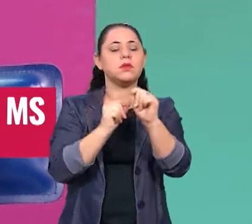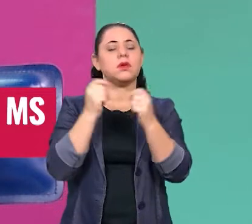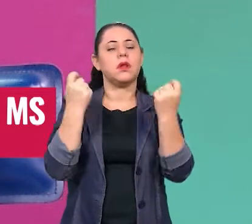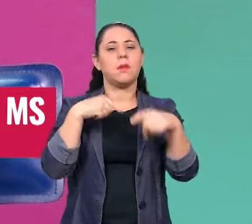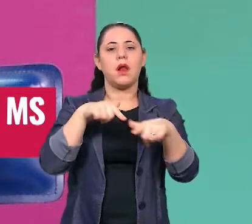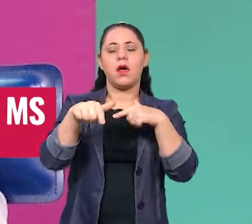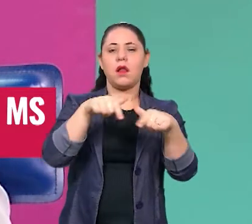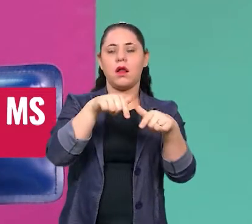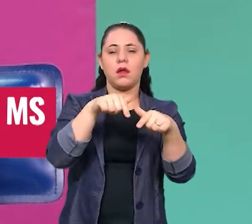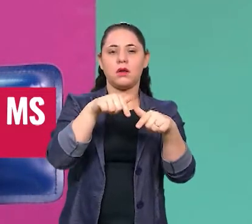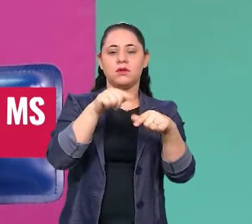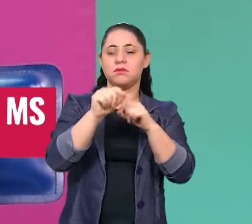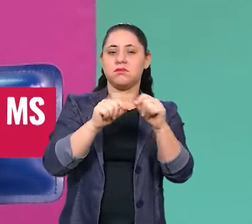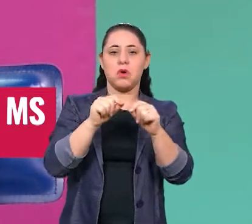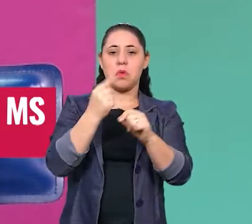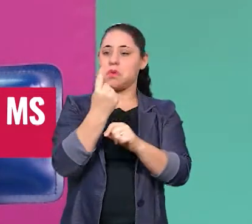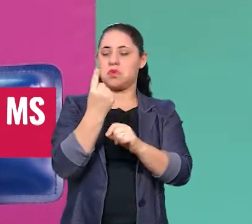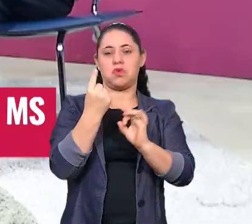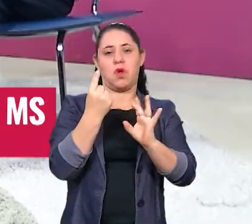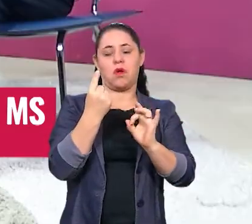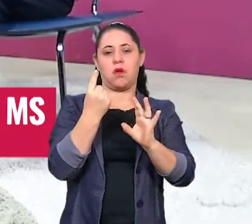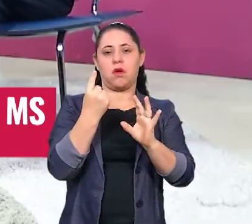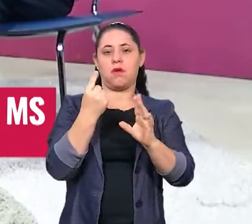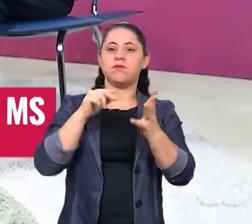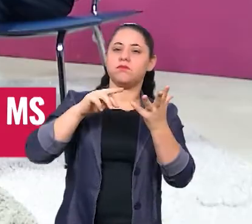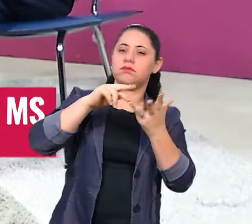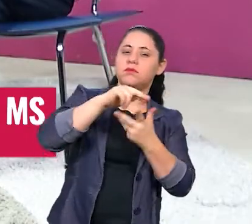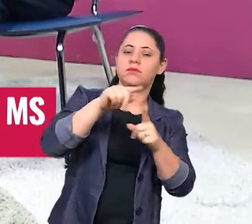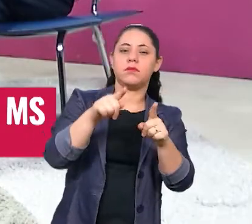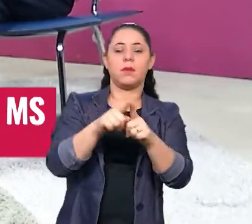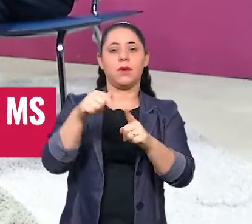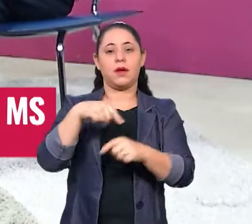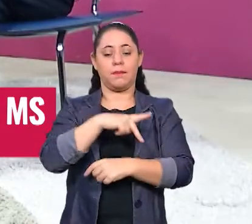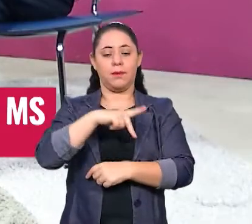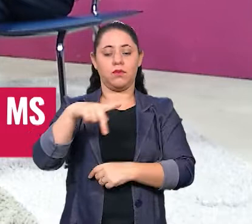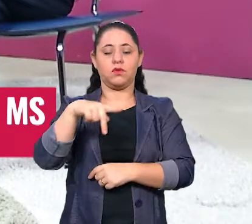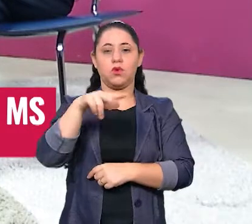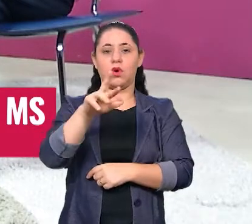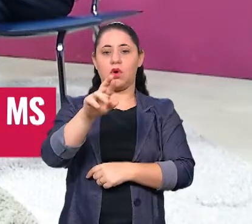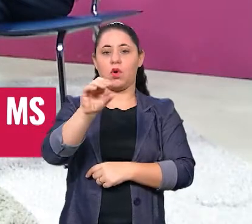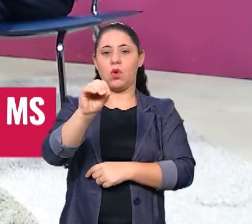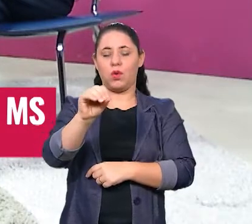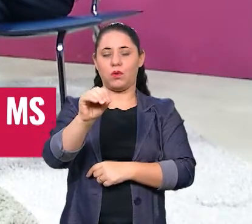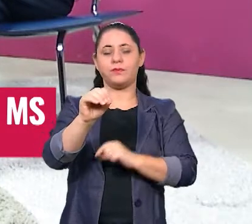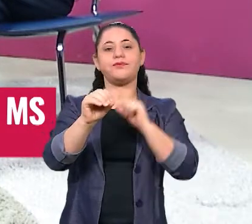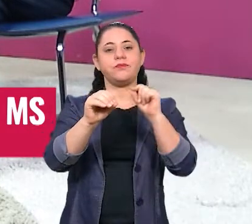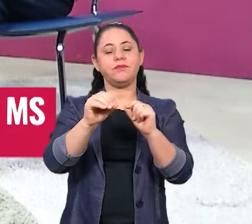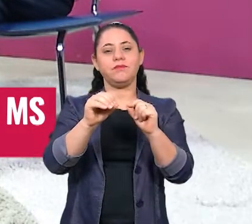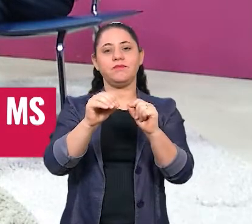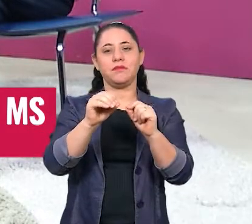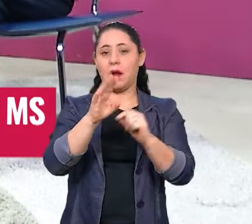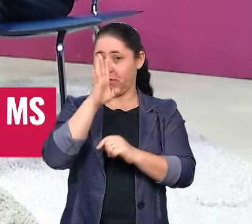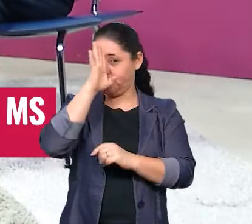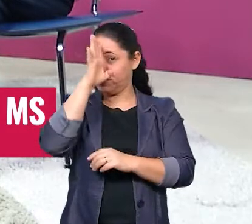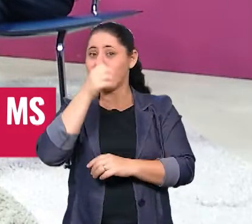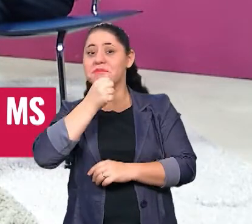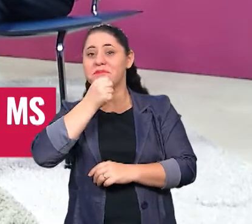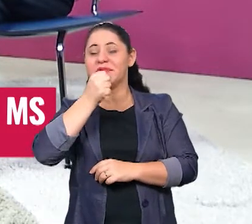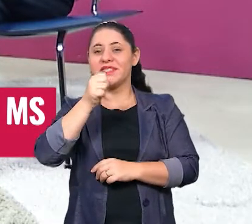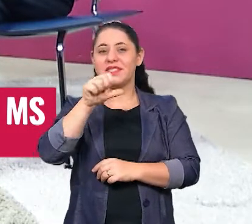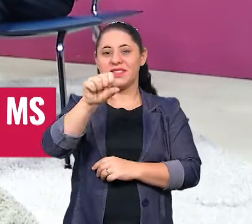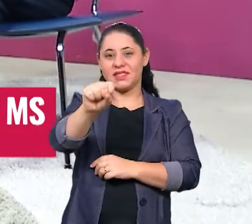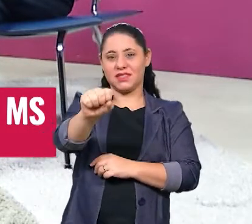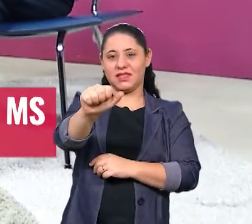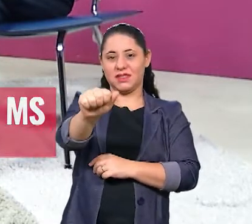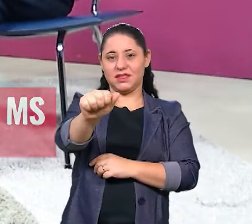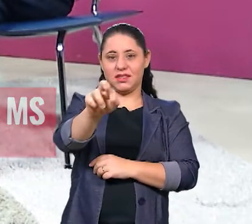vários pontos mesmo, não tem como a gente fazer uma coisa só. E a professora Rô, que está aqui conosco também, ela vem se destacando como